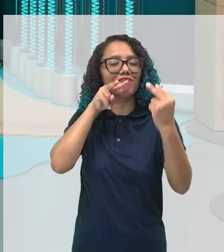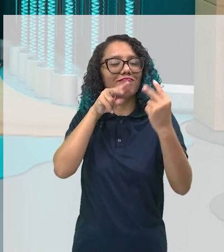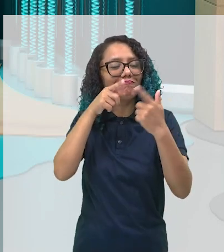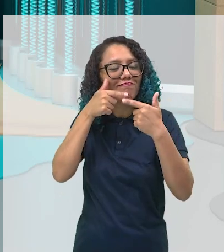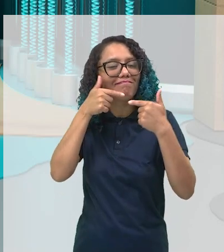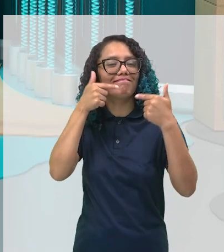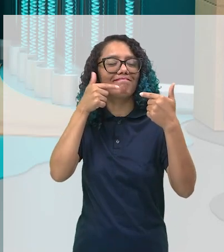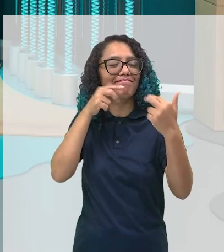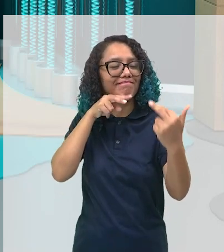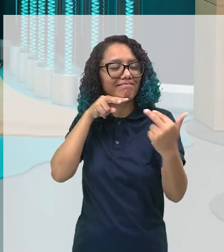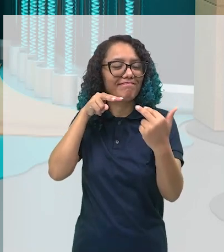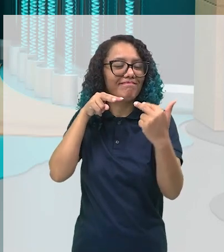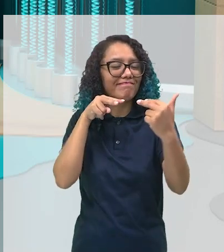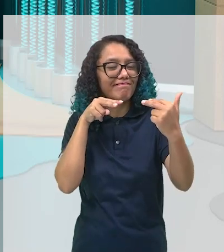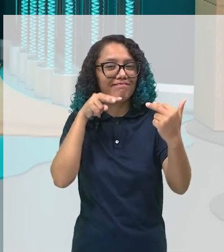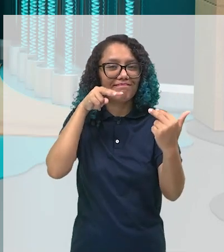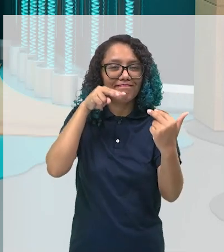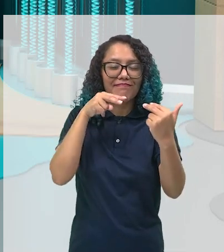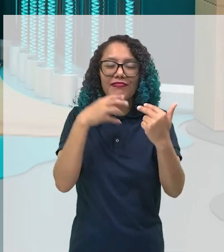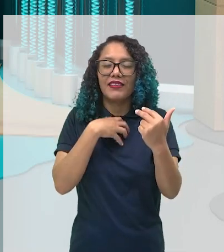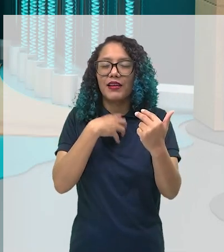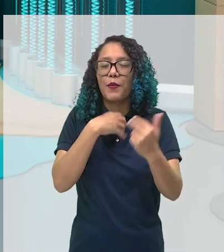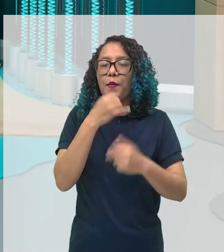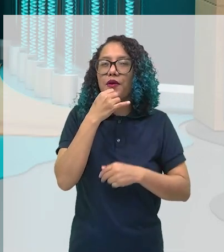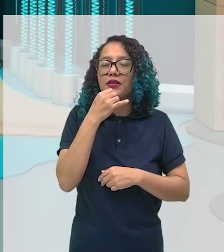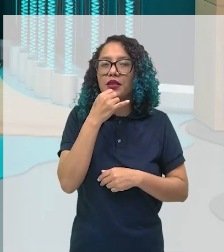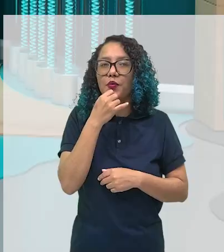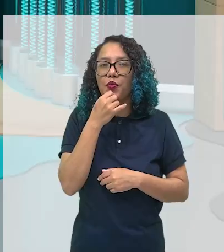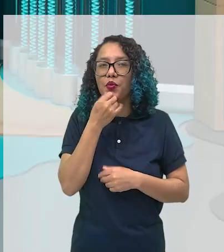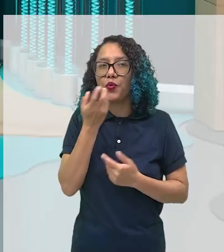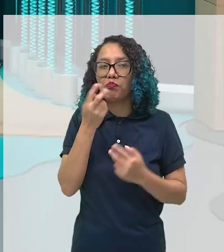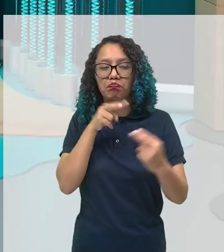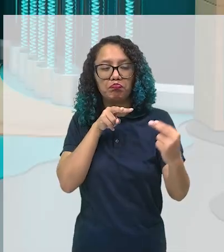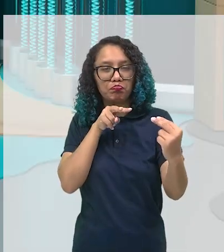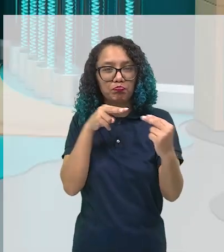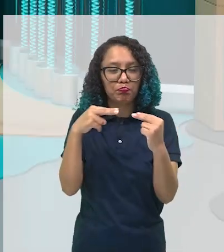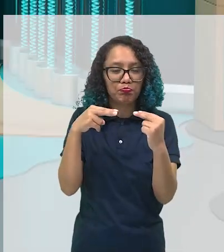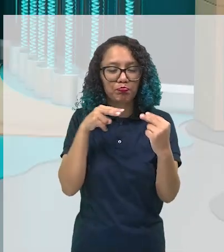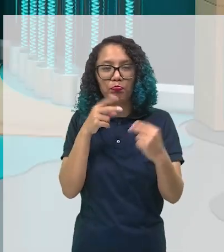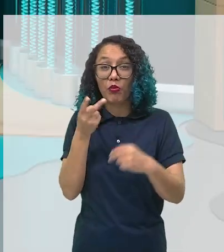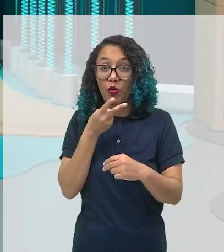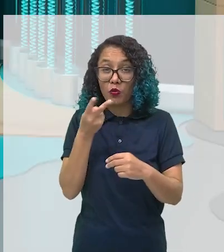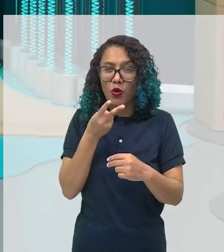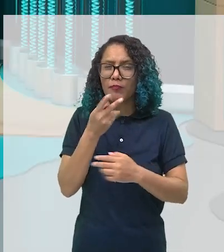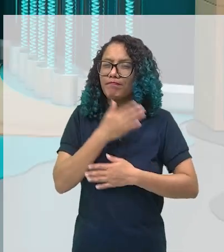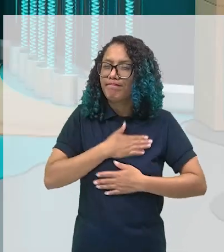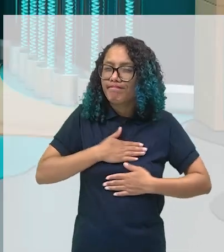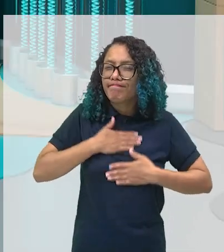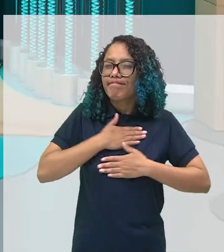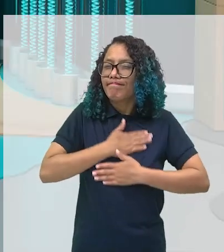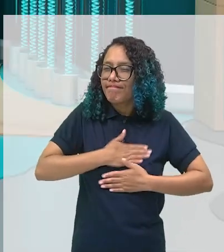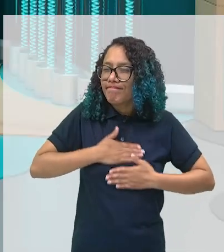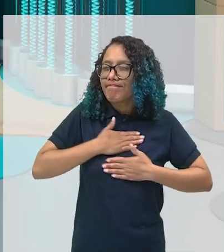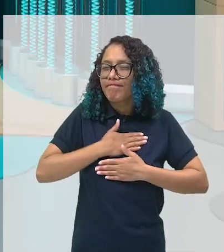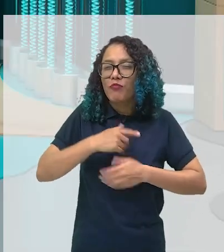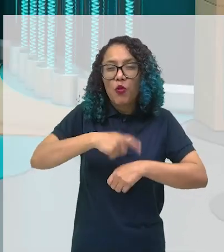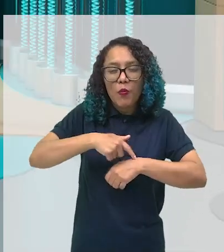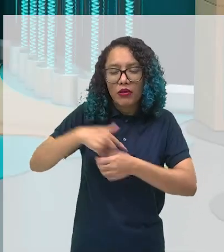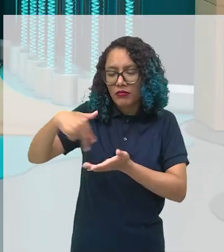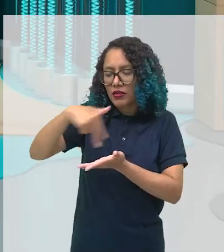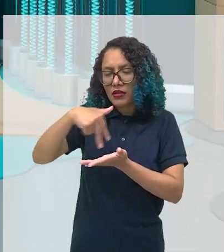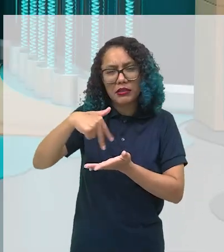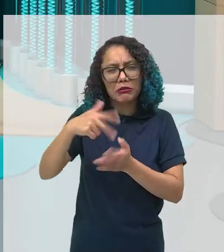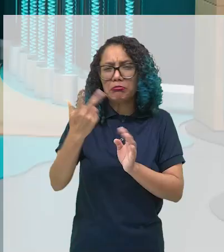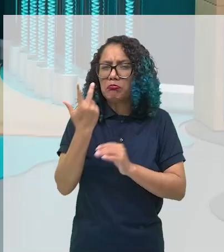sorri e sente que os dois estão ali tendo prazer com a dança, isso daí está